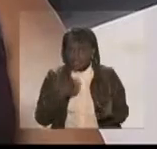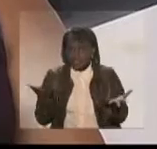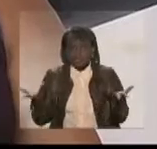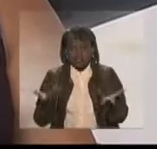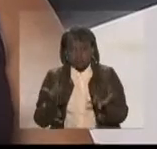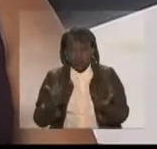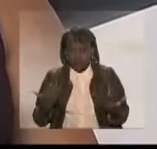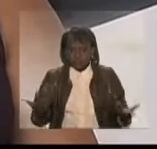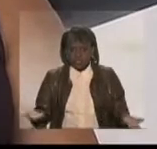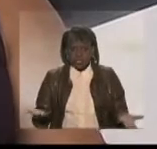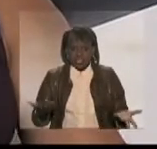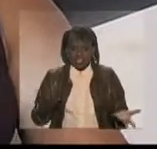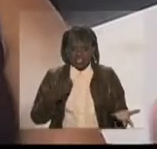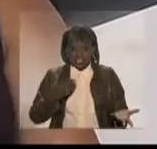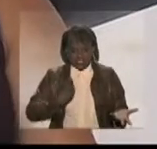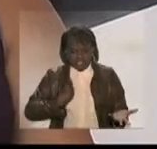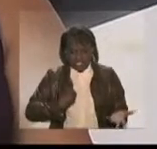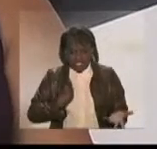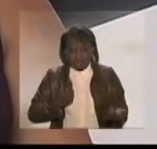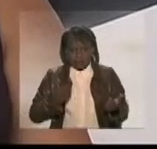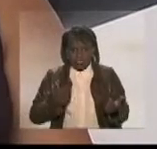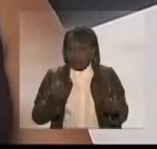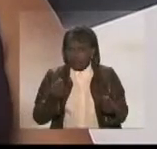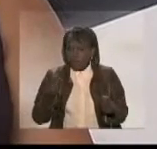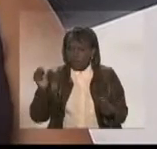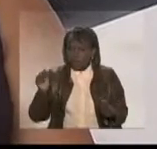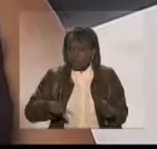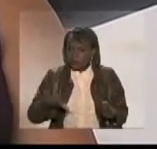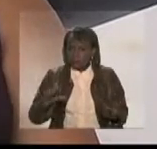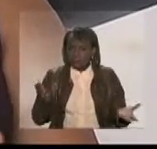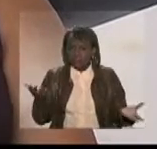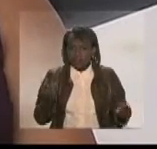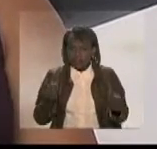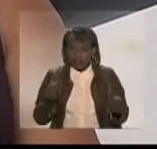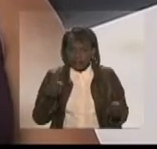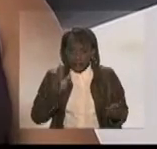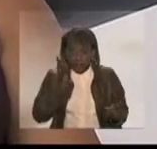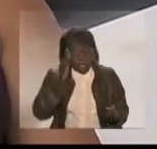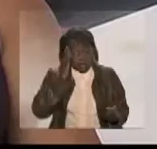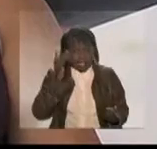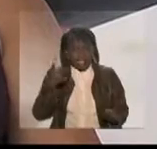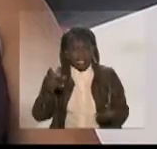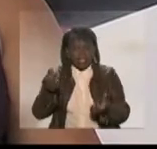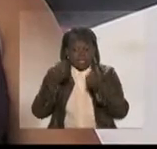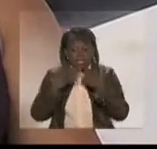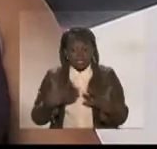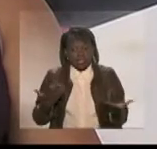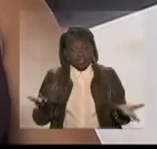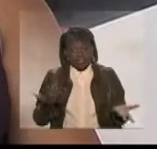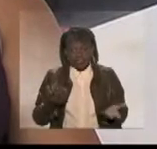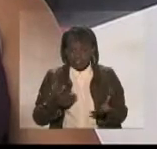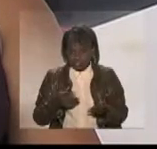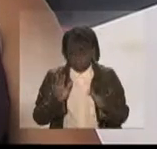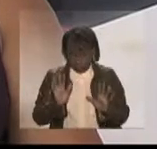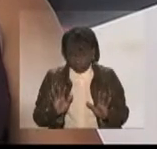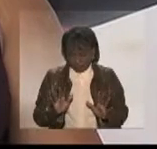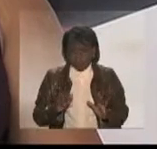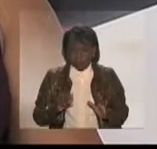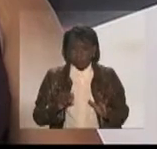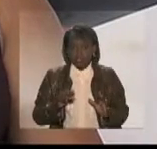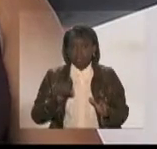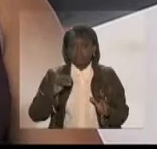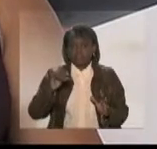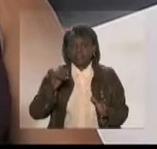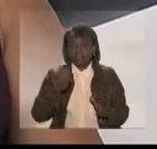é maravilhoso, traz vida. Como que foi uma droga? Isso para escutá-la mais, né? Ela disse assim,